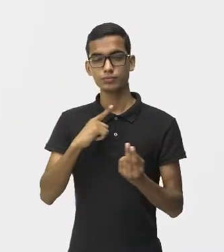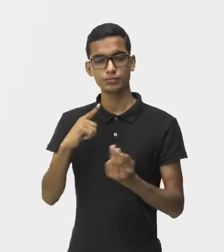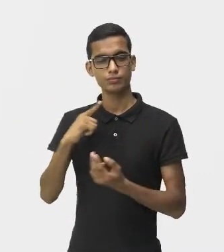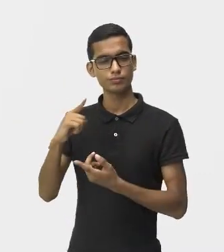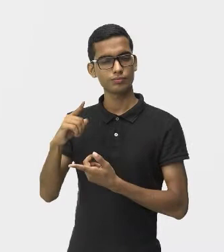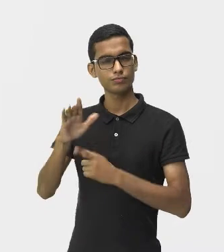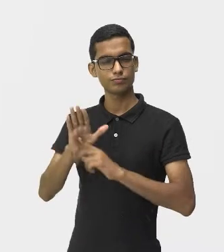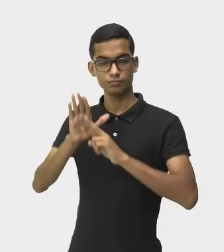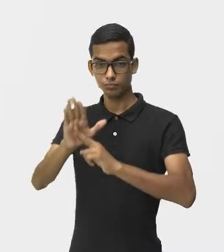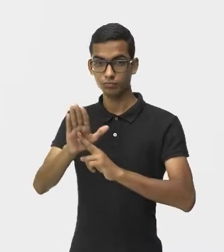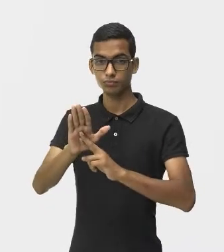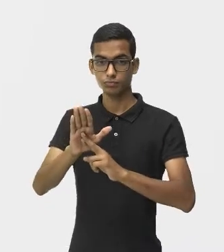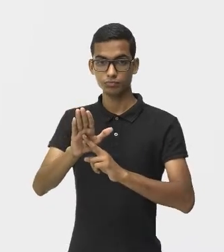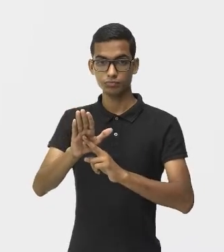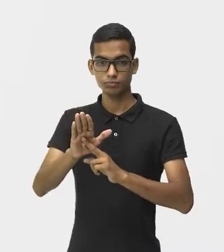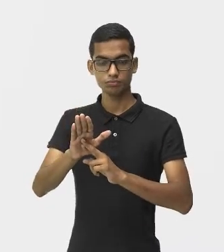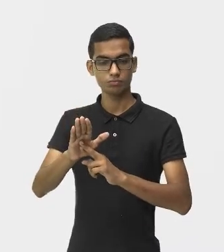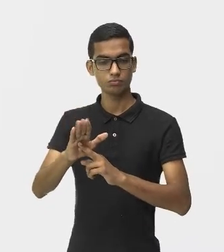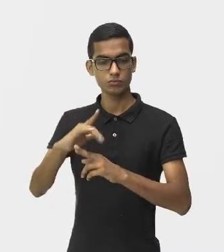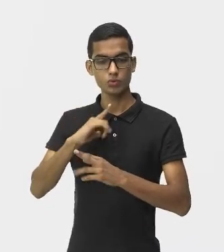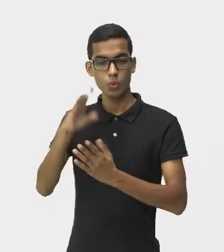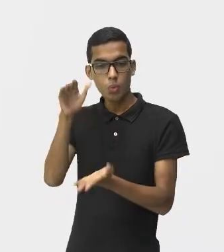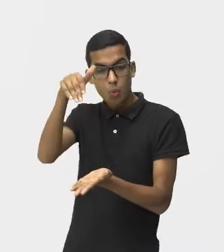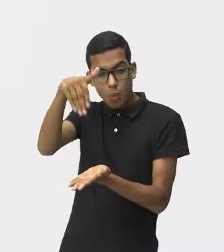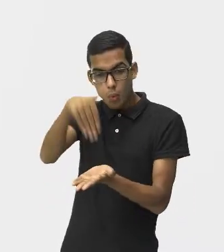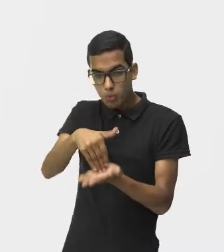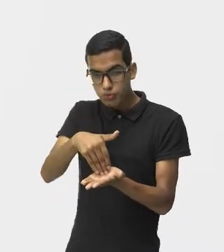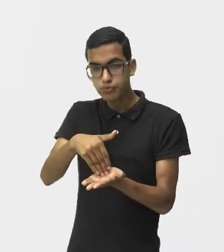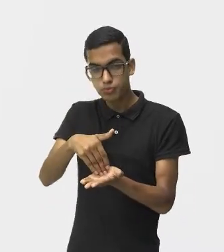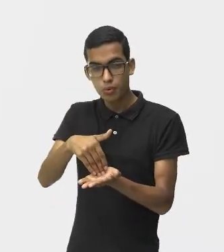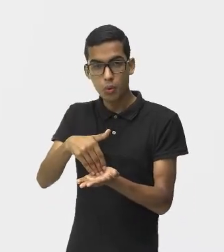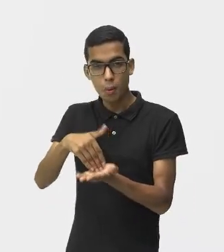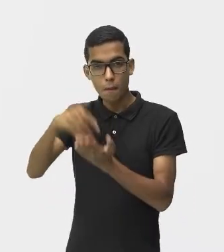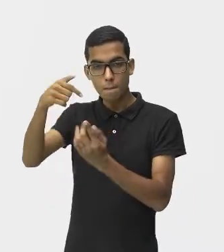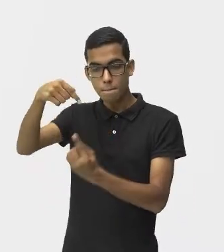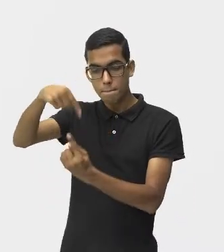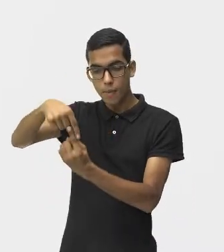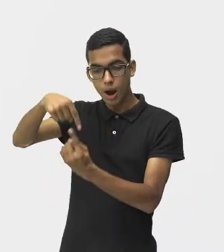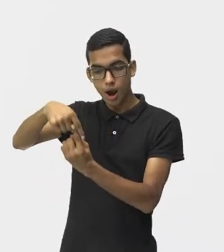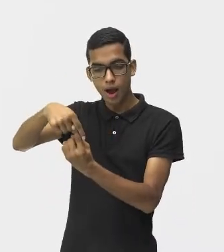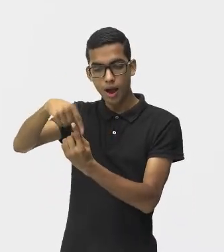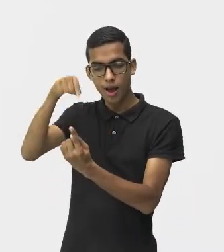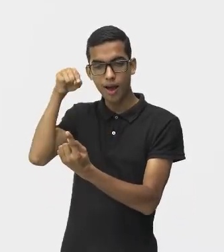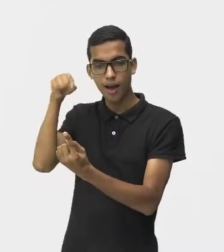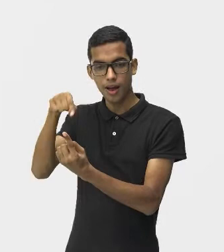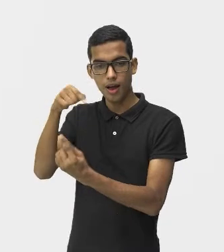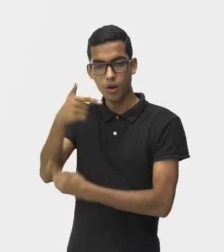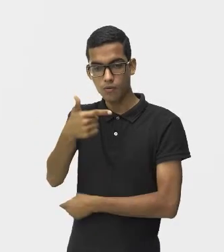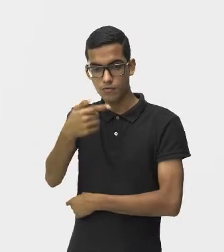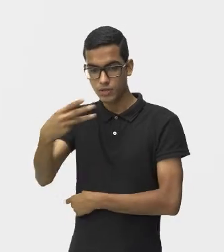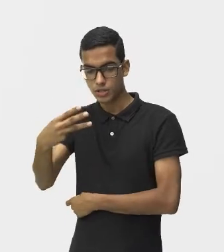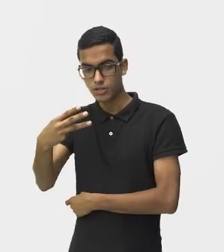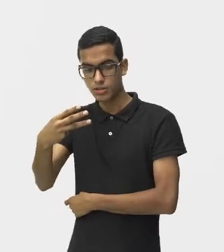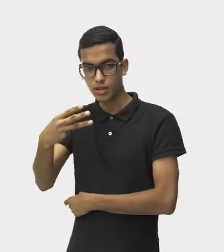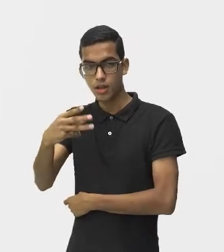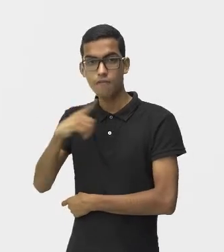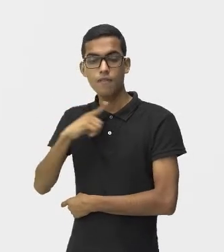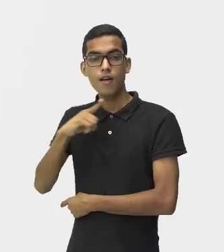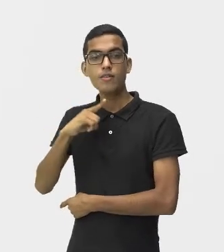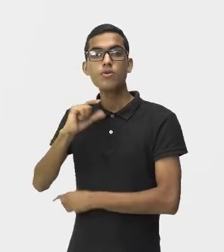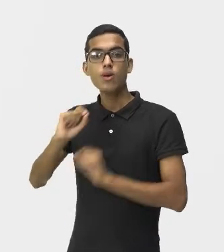que vai definir o sexo do indivíduo, por isso que a gente chama ele de sexuais. E aí o que